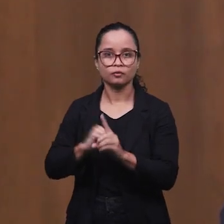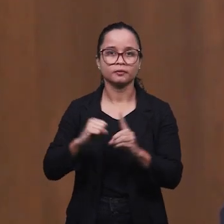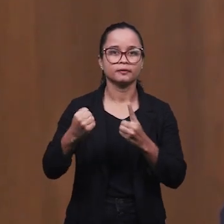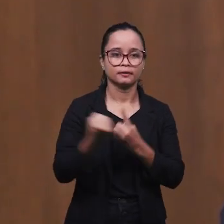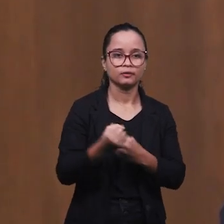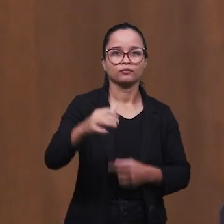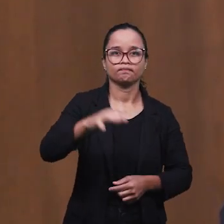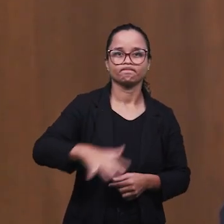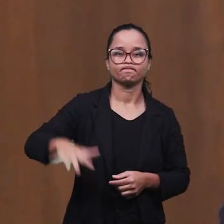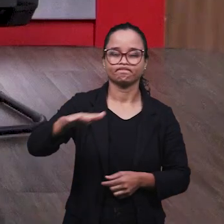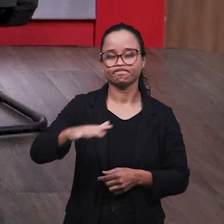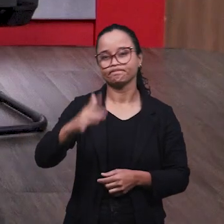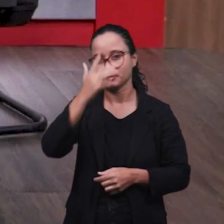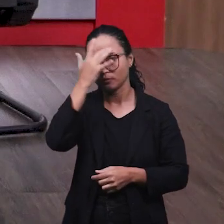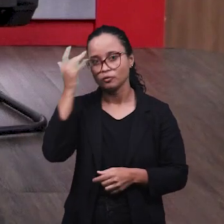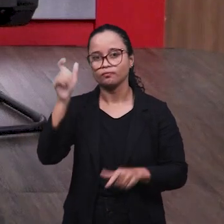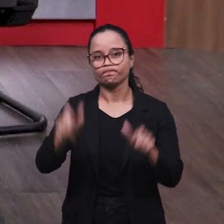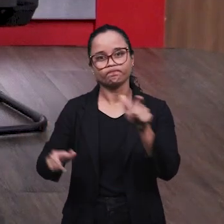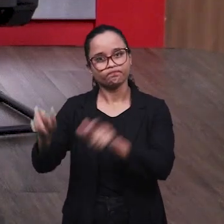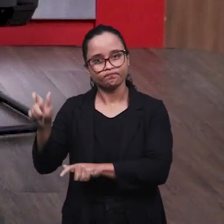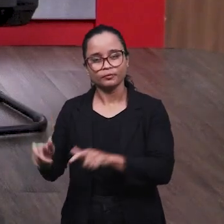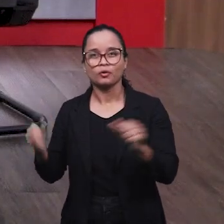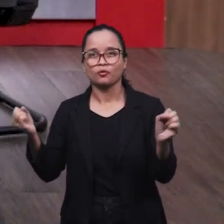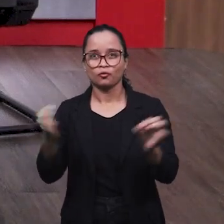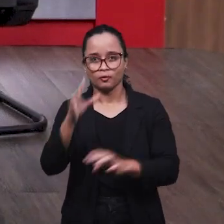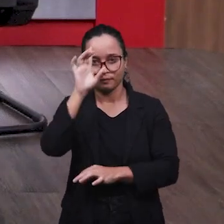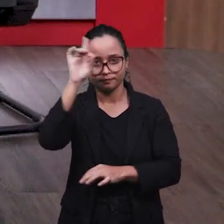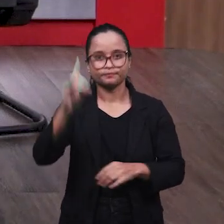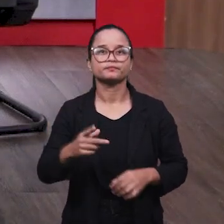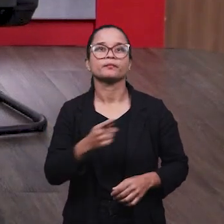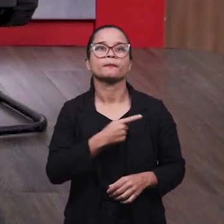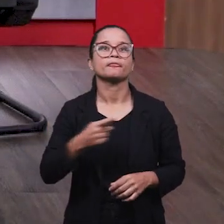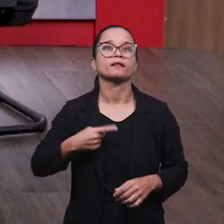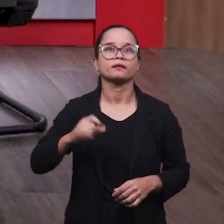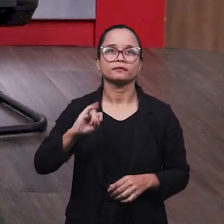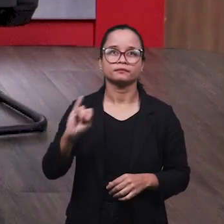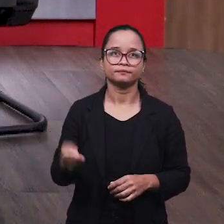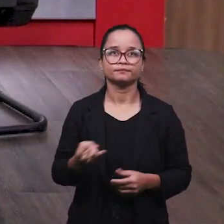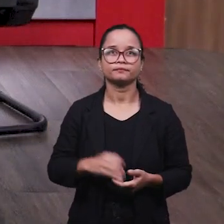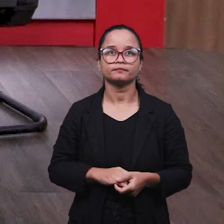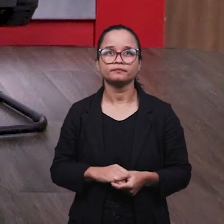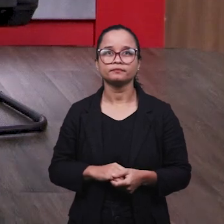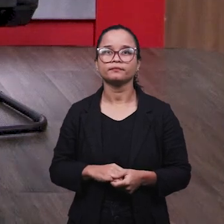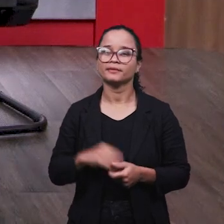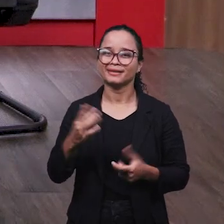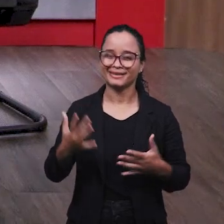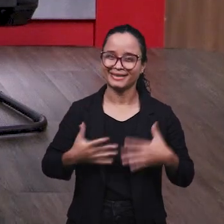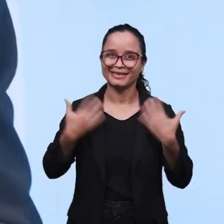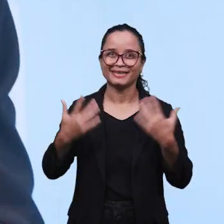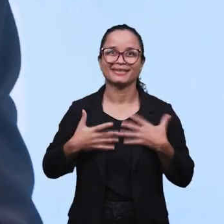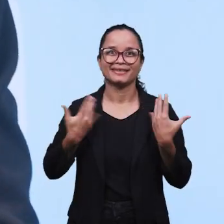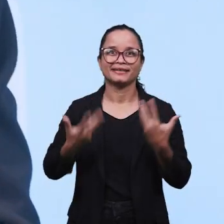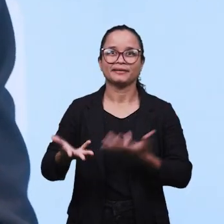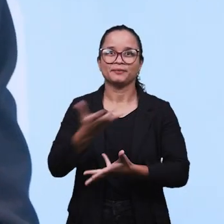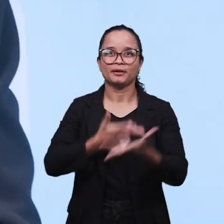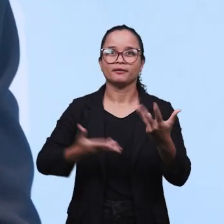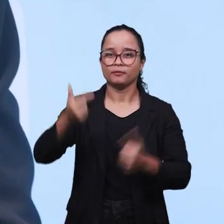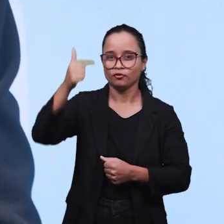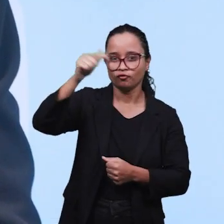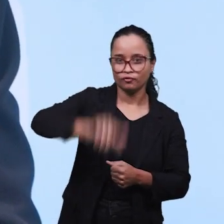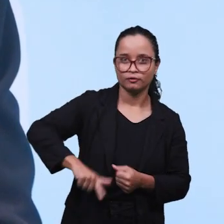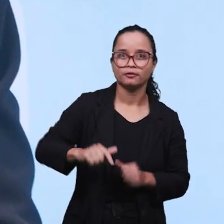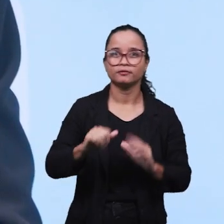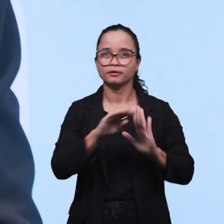de pessoas, né? Glória a Deus. Pastor João? Isso é uma alegria poder participar mais uma vez